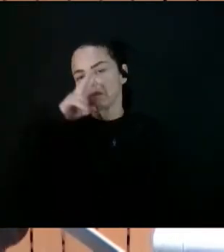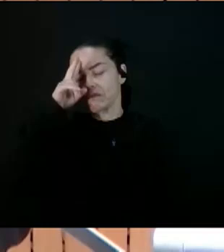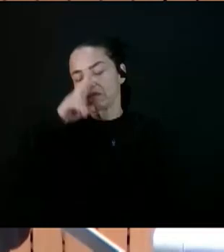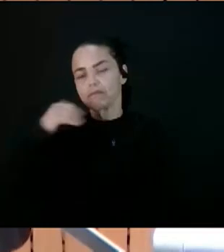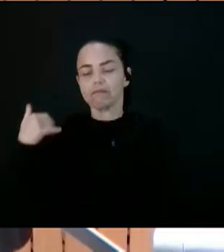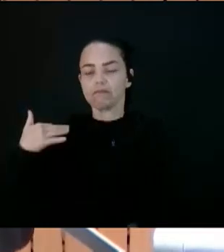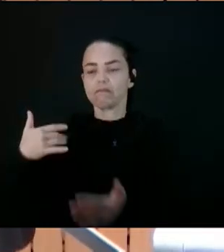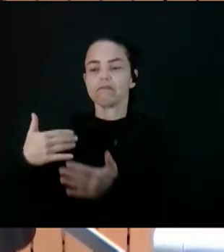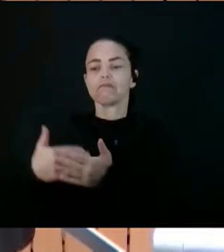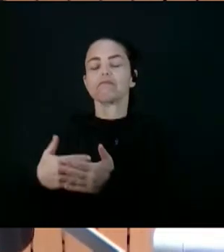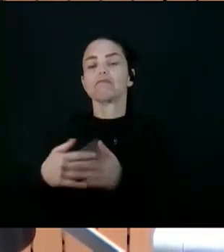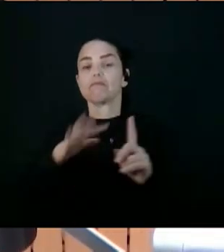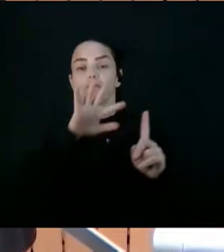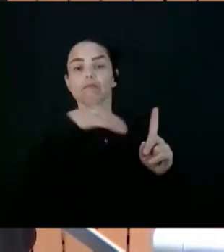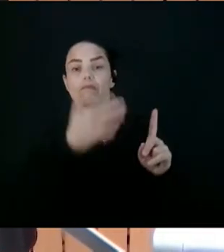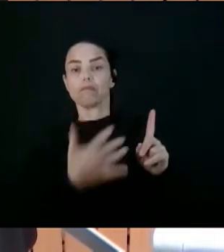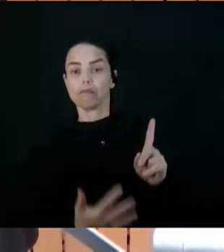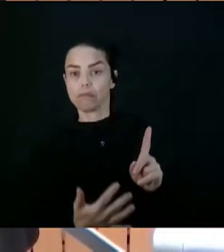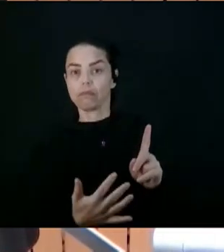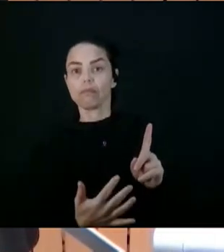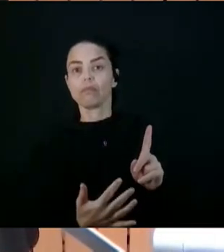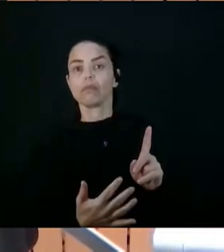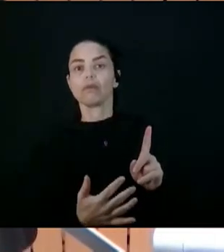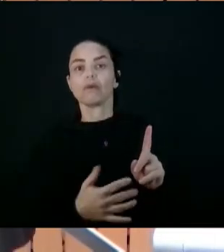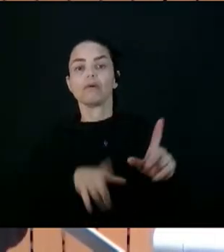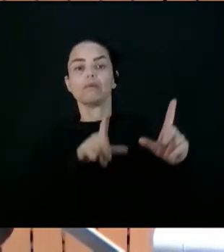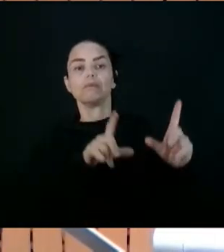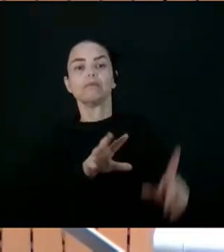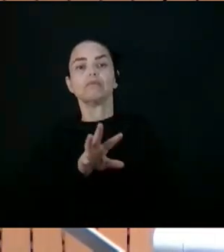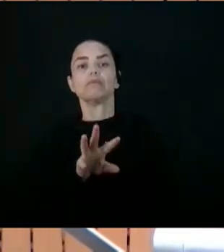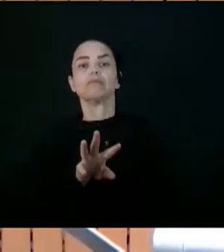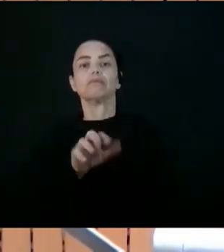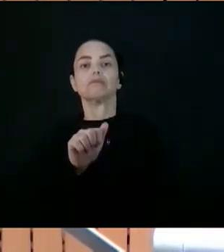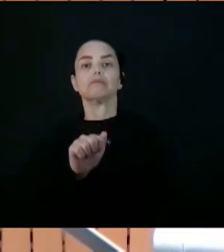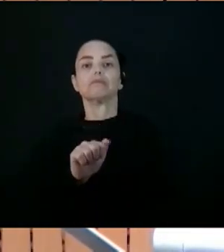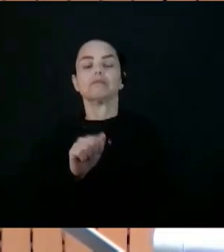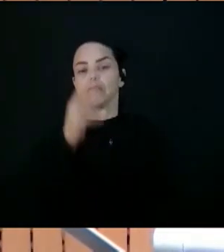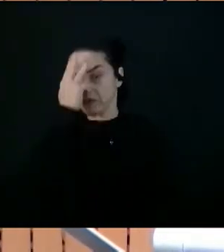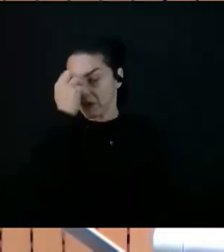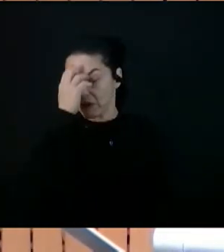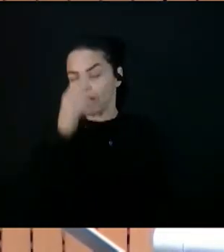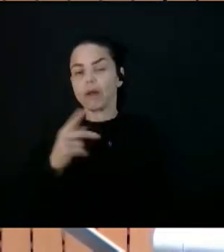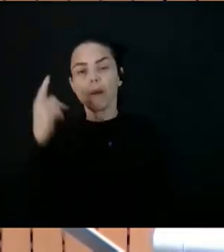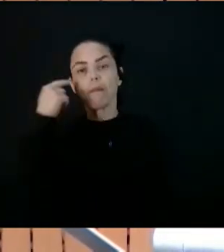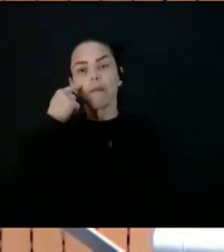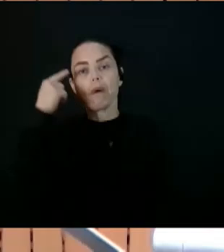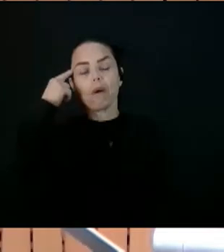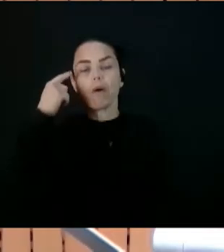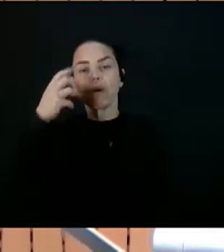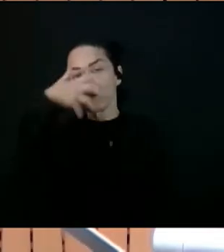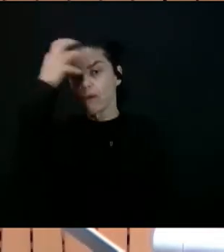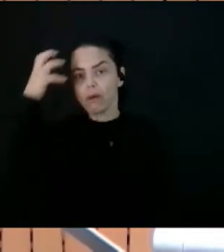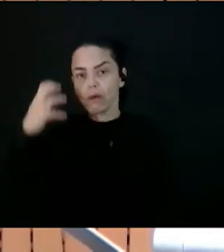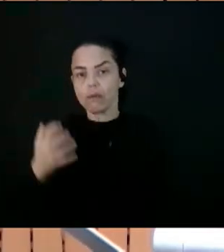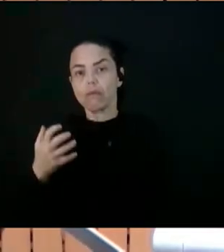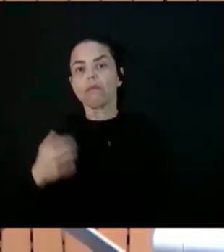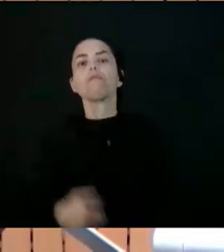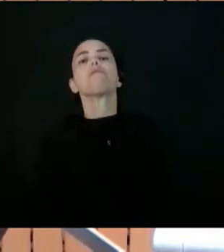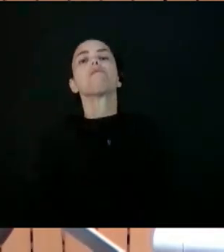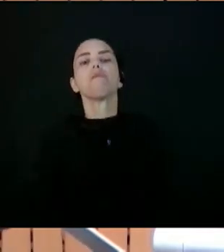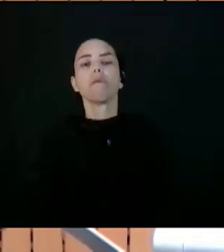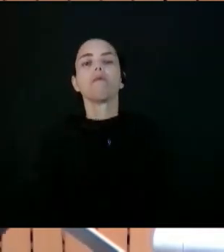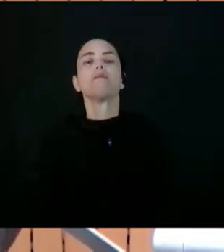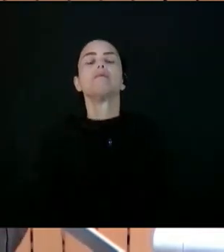essa homenagem, Wagner, Paola, Guida, que a Câmara concede, coloca o